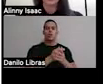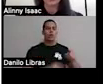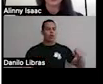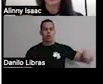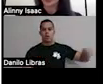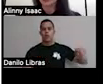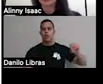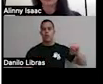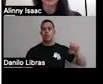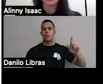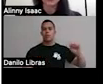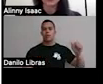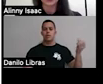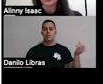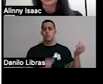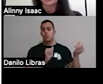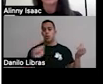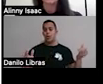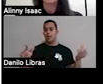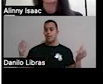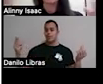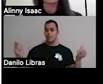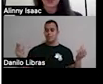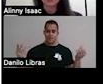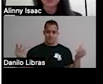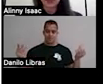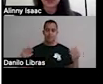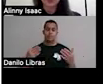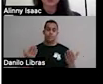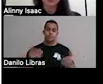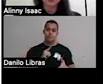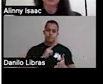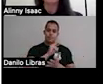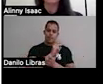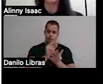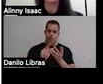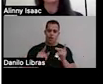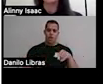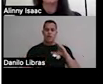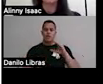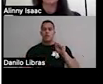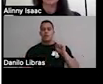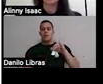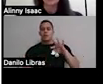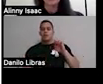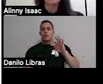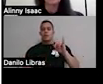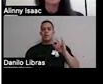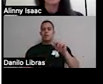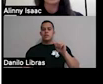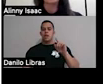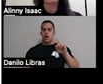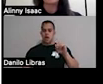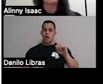família ômega 6 do que da família ômega 3. E aí, dentre os derivados, né, que são sintetizados a partir desses precursores, eu